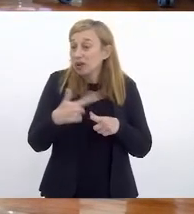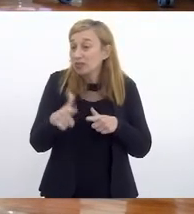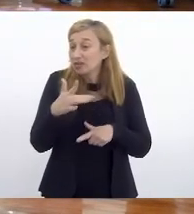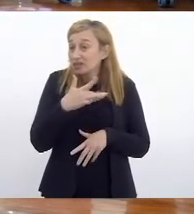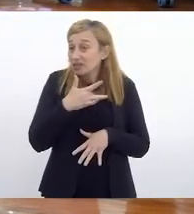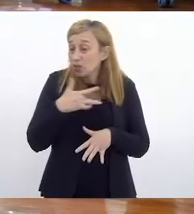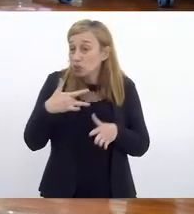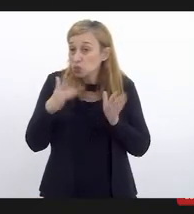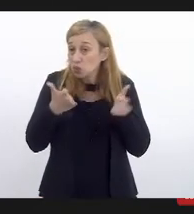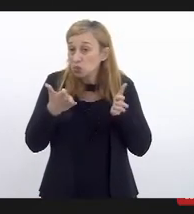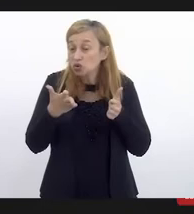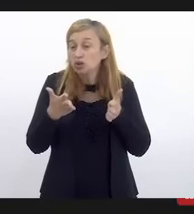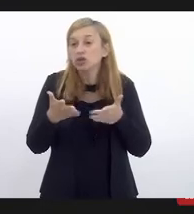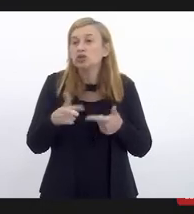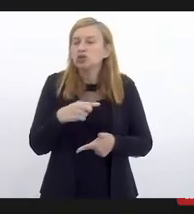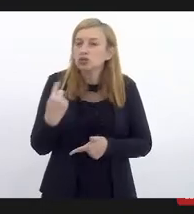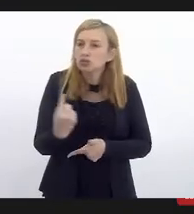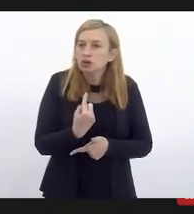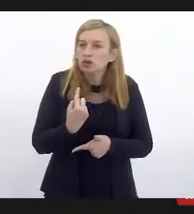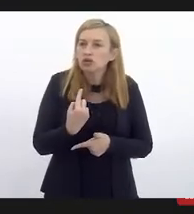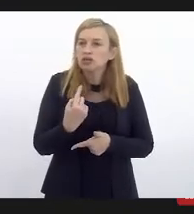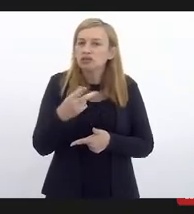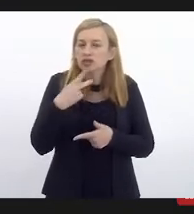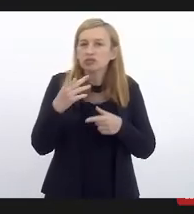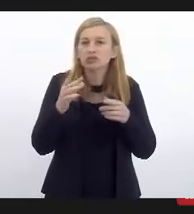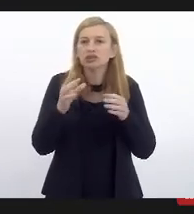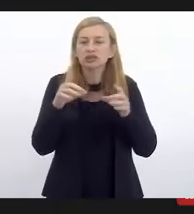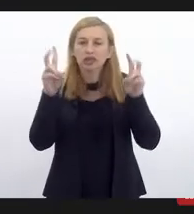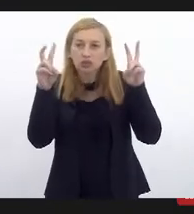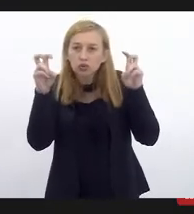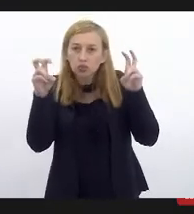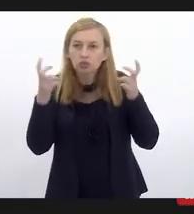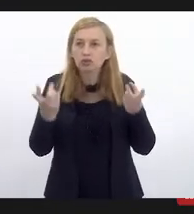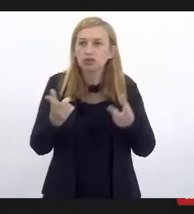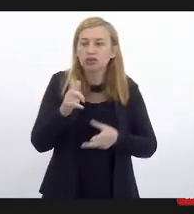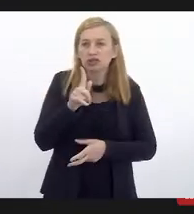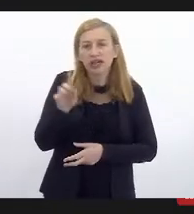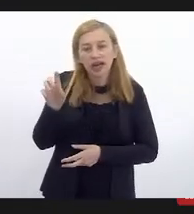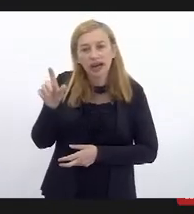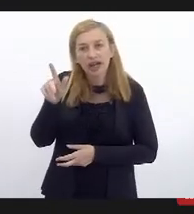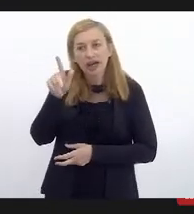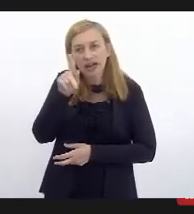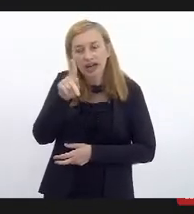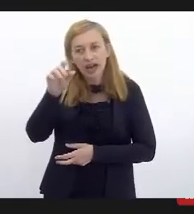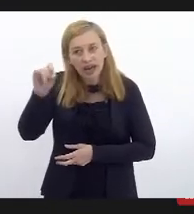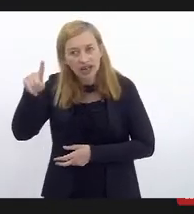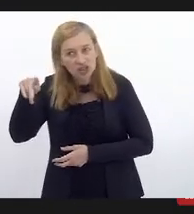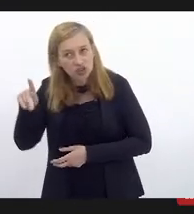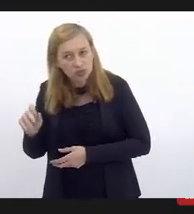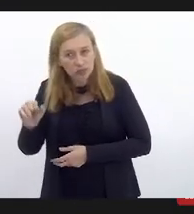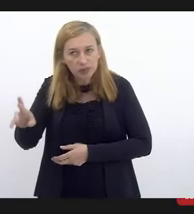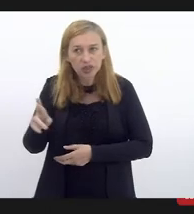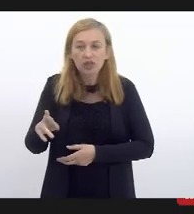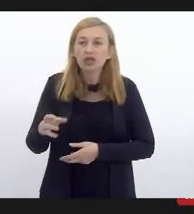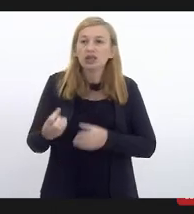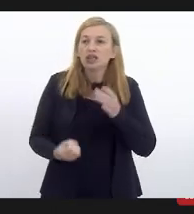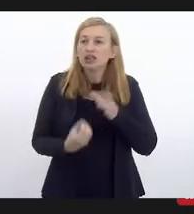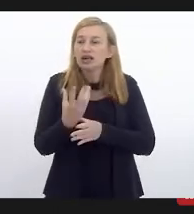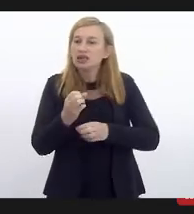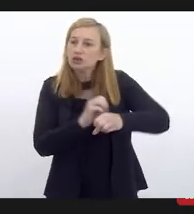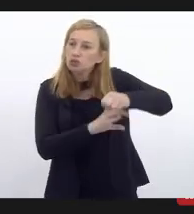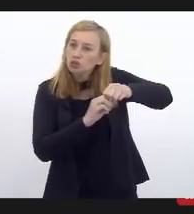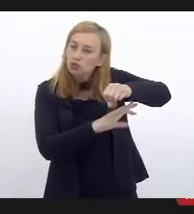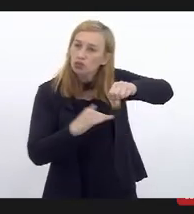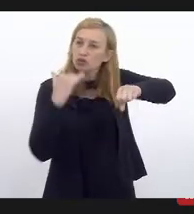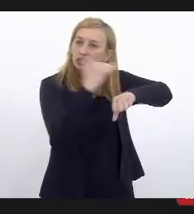É, a gente estressou esse assunto no âmbito do GAESC. A gente entende que a criação do Fundo Soberano tem